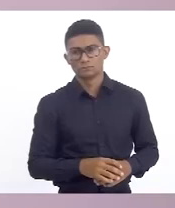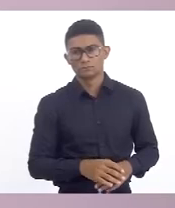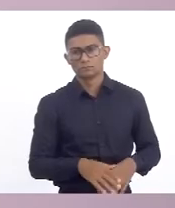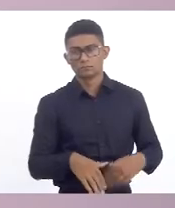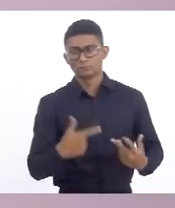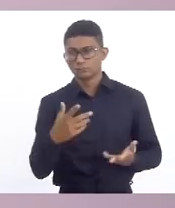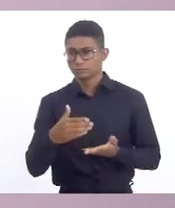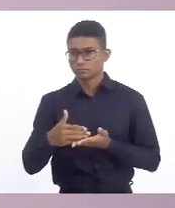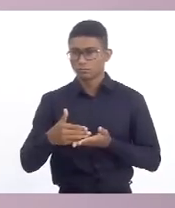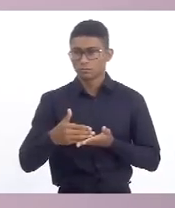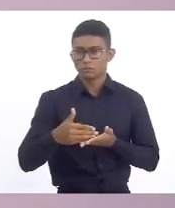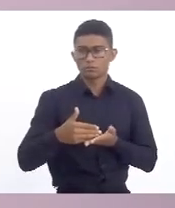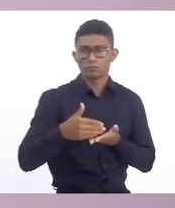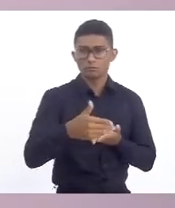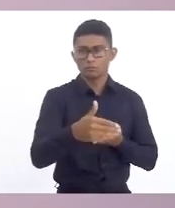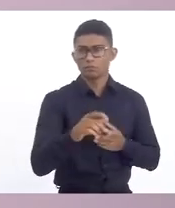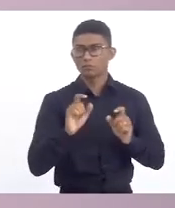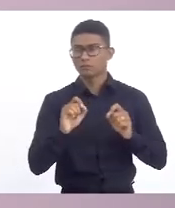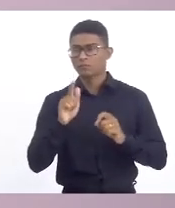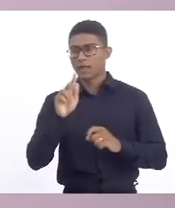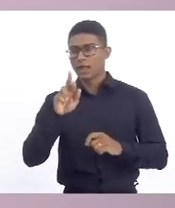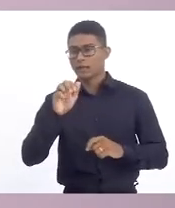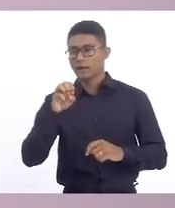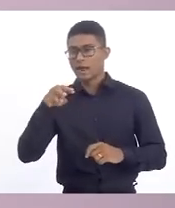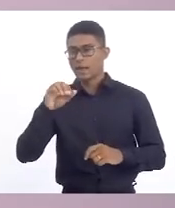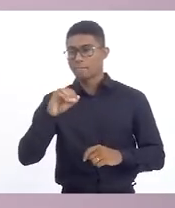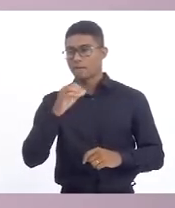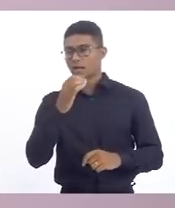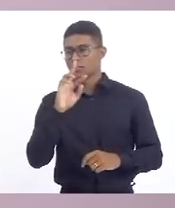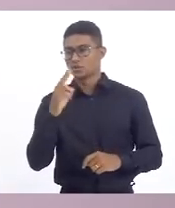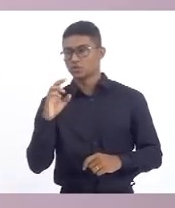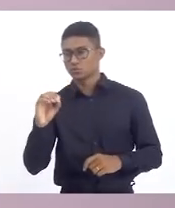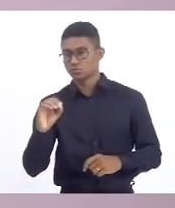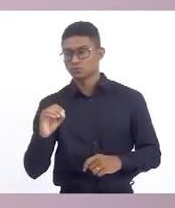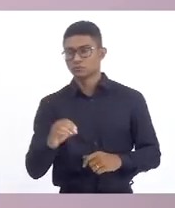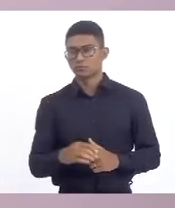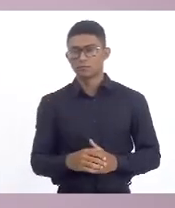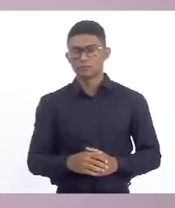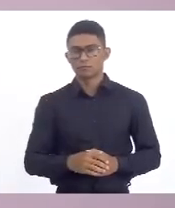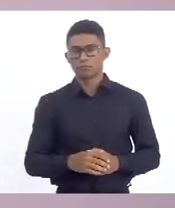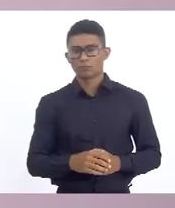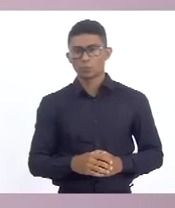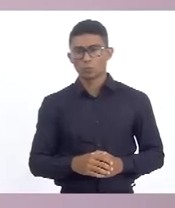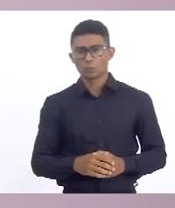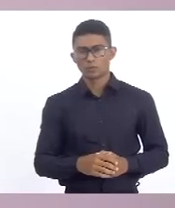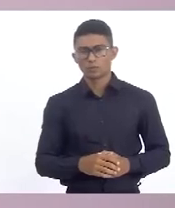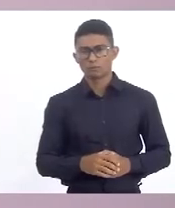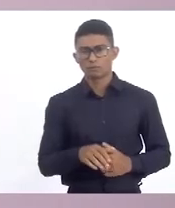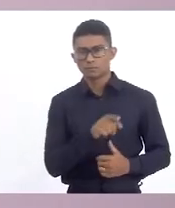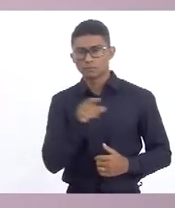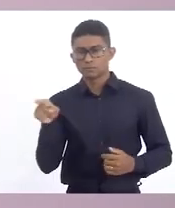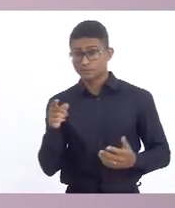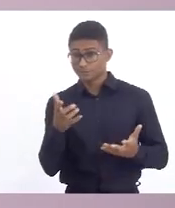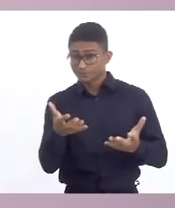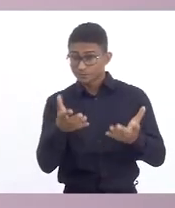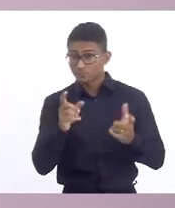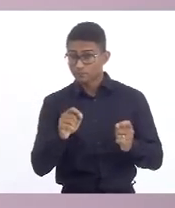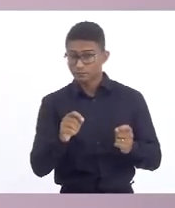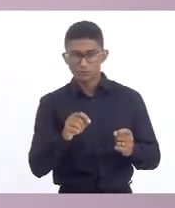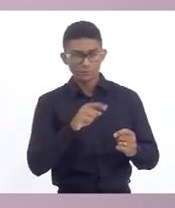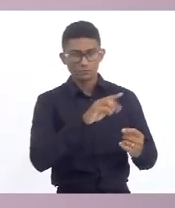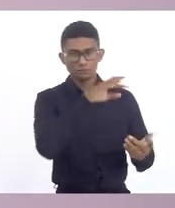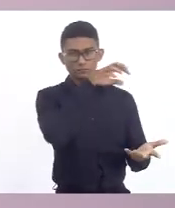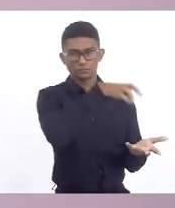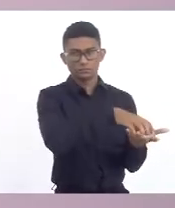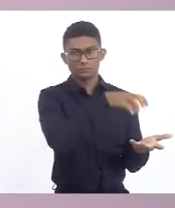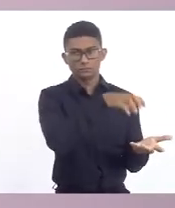feito o desmonte de Gramacho, lembra, Chão? Foi desfeito Gramacho, eles queriam colocar essa estação de tratamento de resíduos